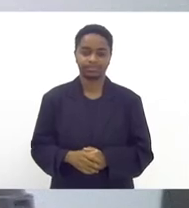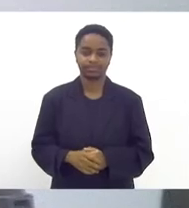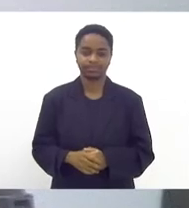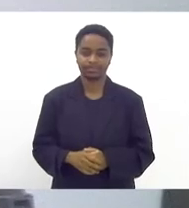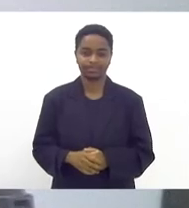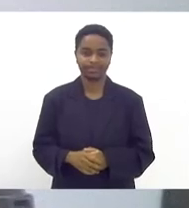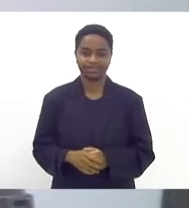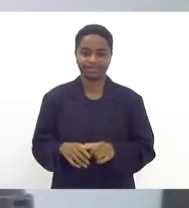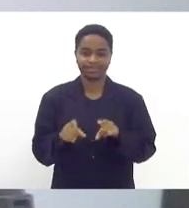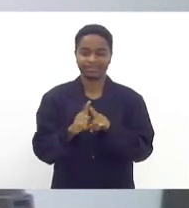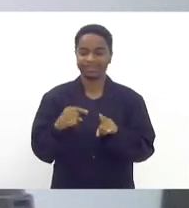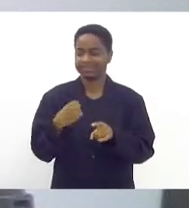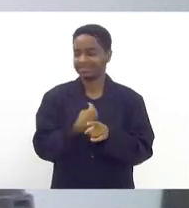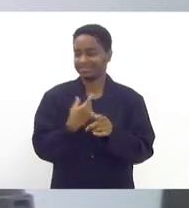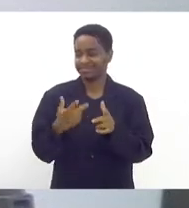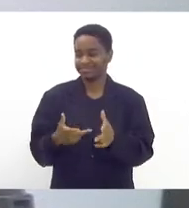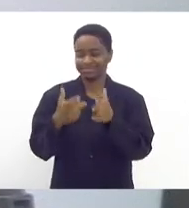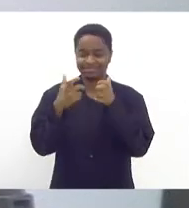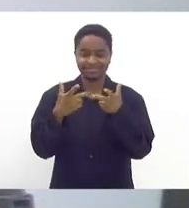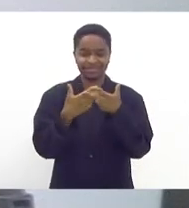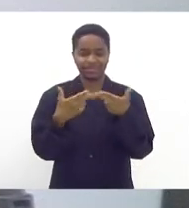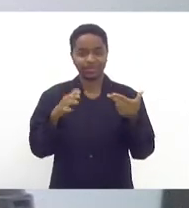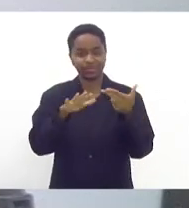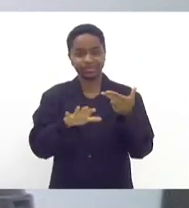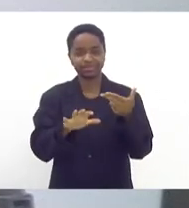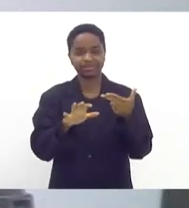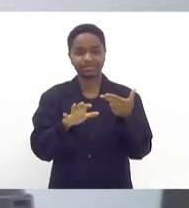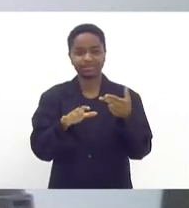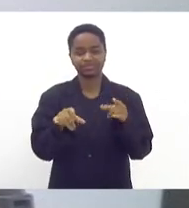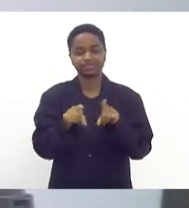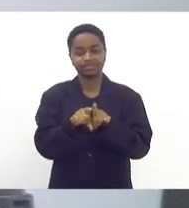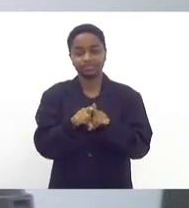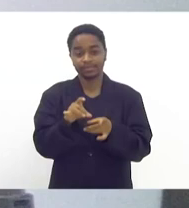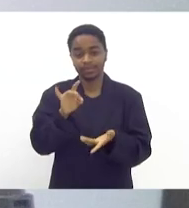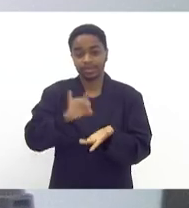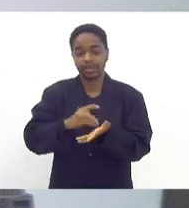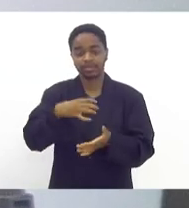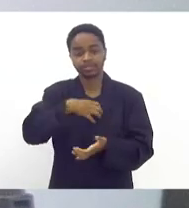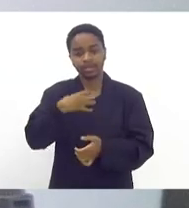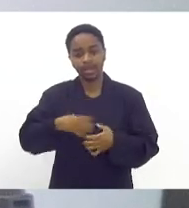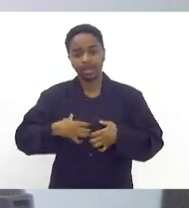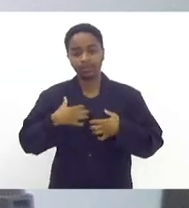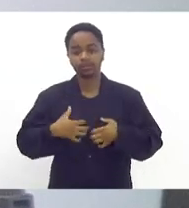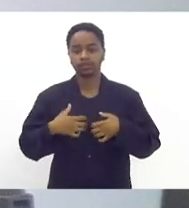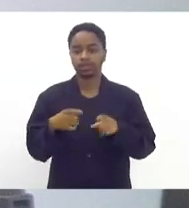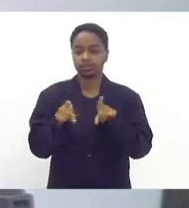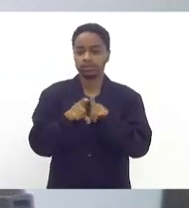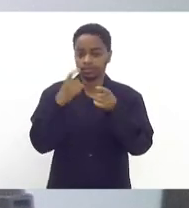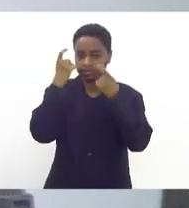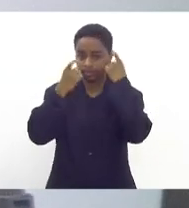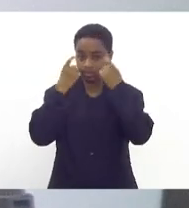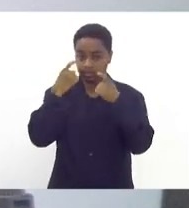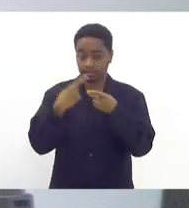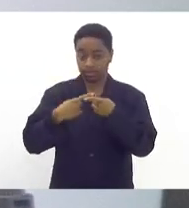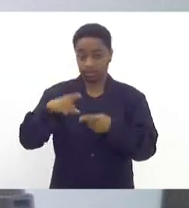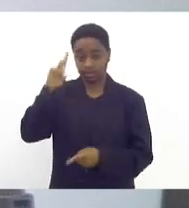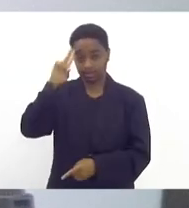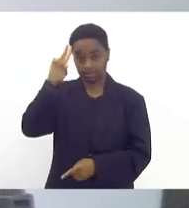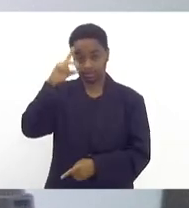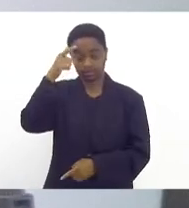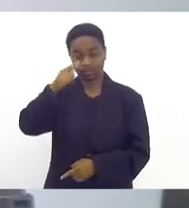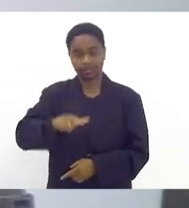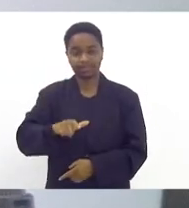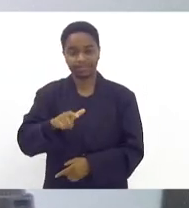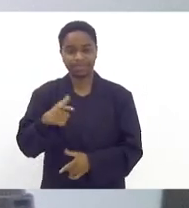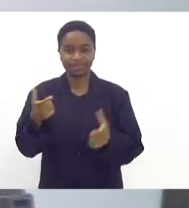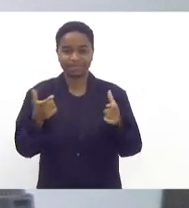V coisa desse tipo acontecer Então realmente isso nos revolta nos preocupa lembrando mais uma vez que